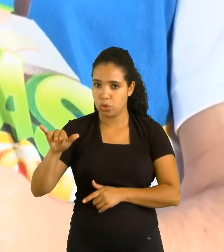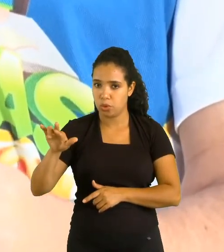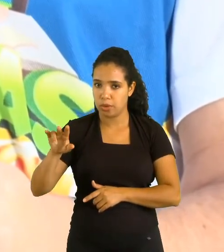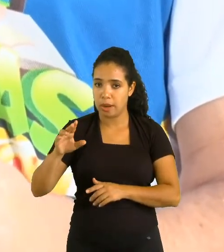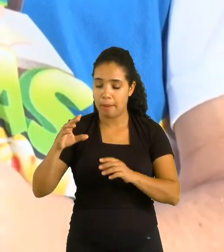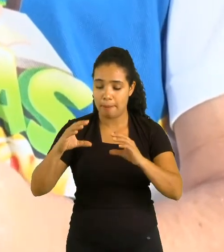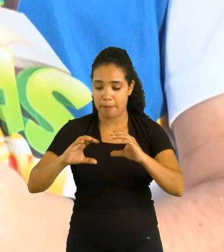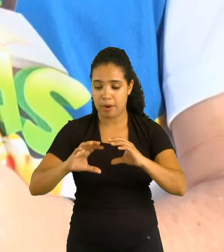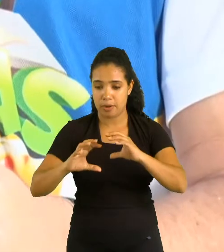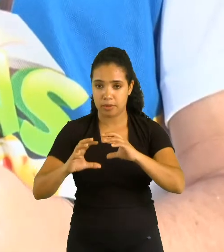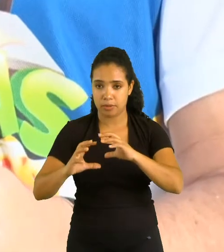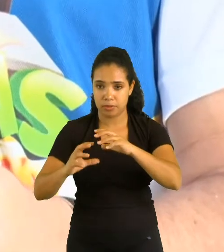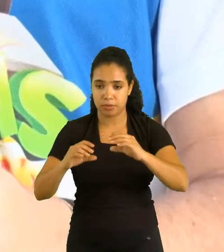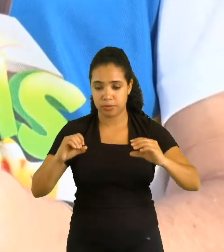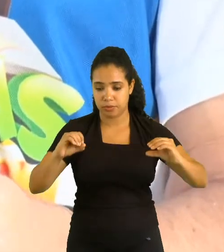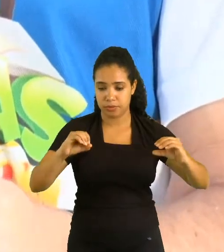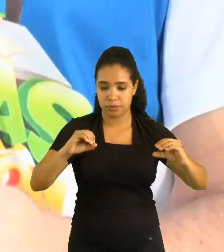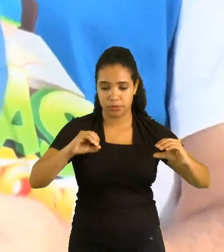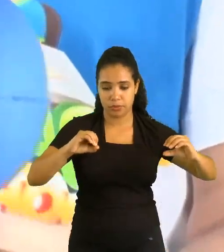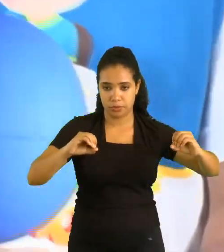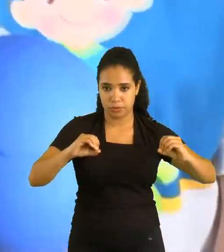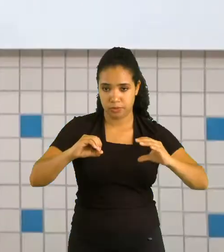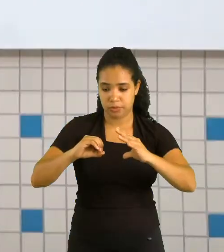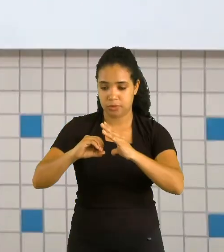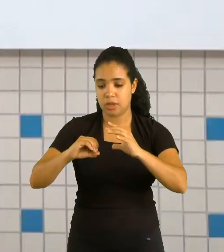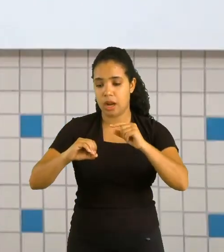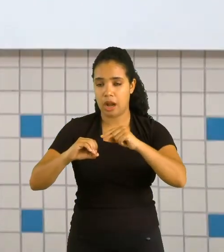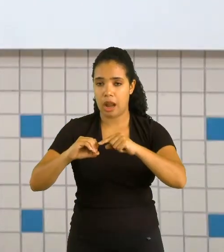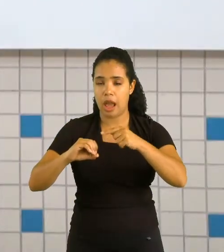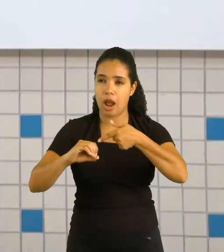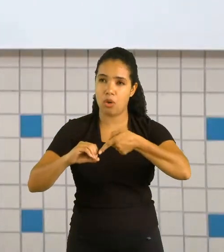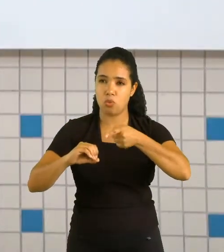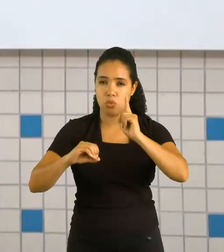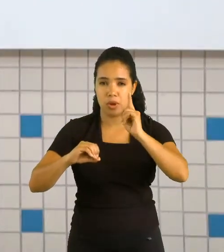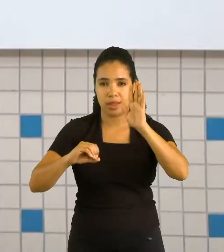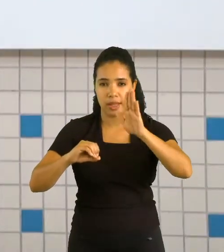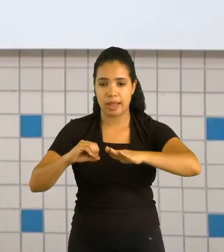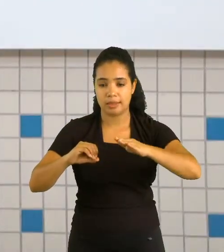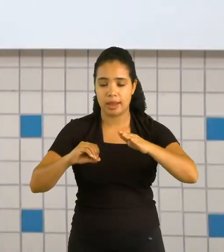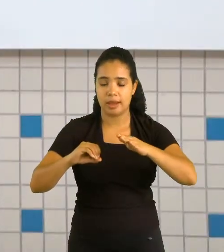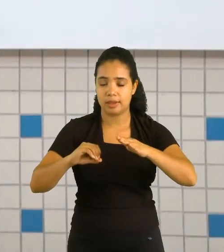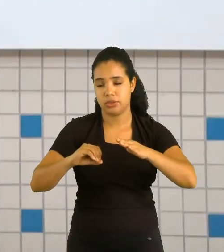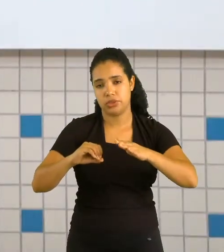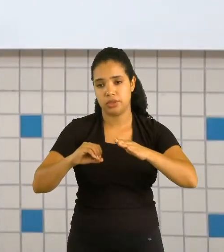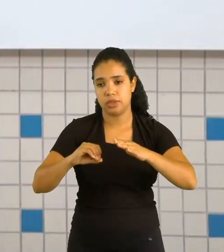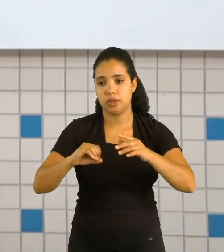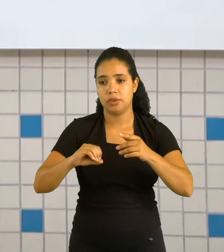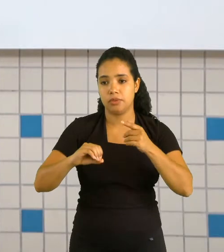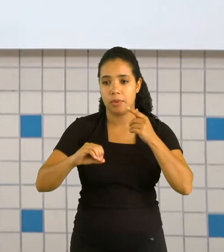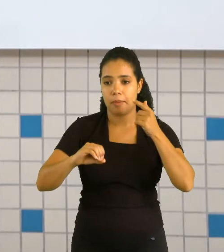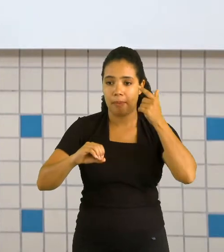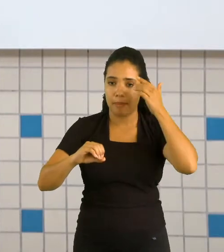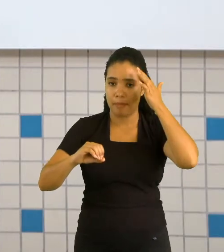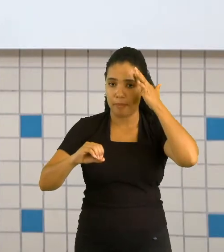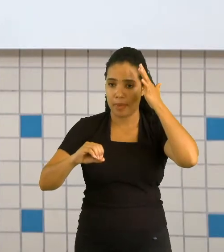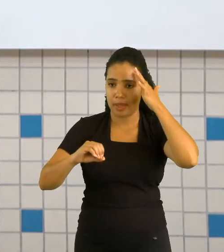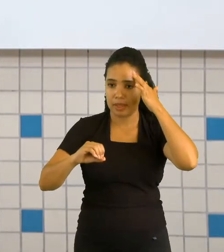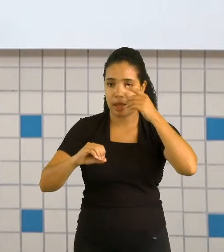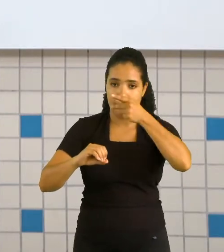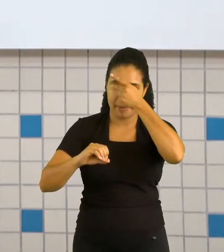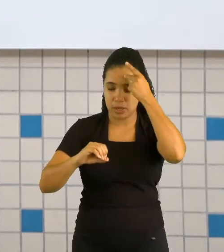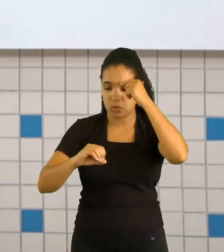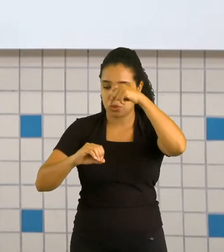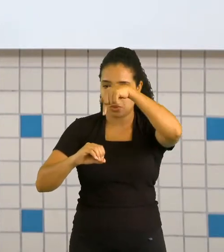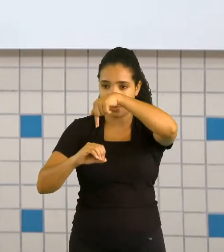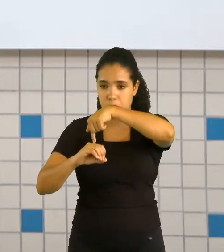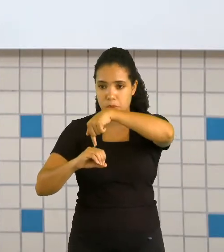meio-dia, uma hora atrás. Então aqui, vamos pensar que esse palitinho é uma pessoa. Então vamos colocá-la bem aqui